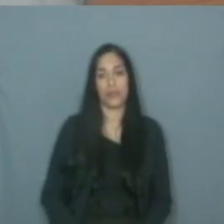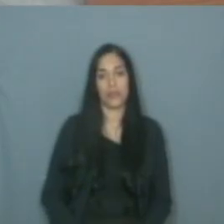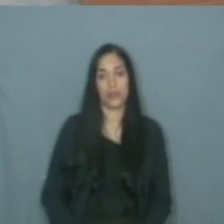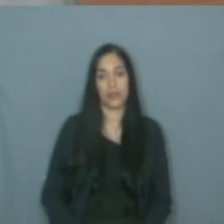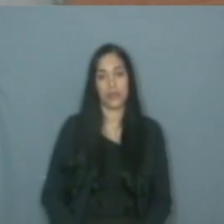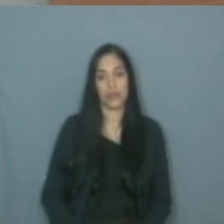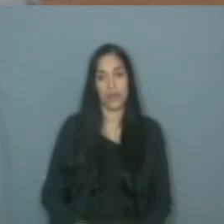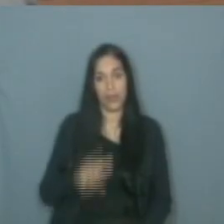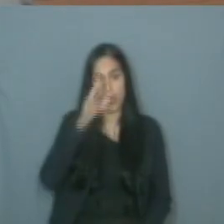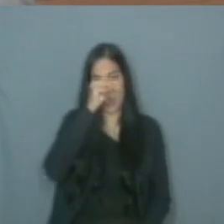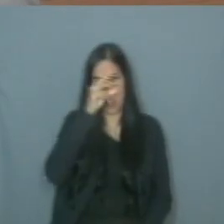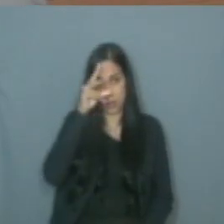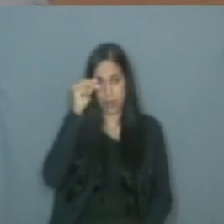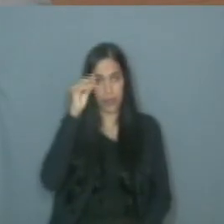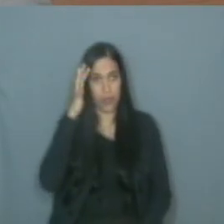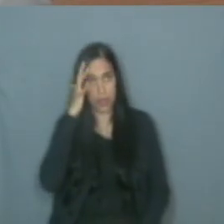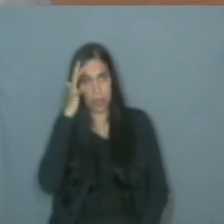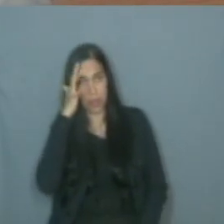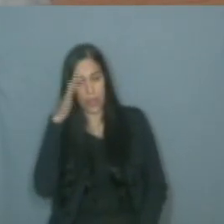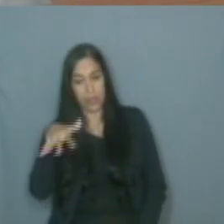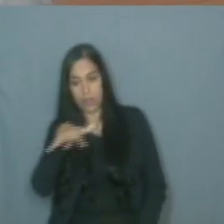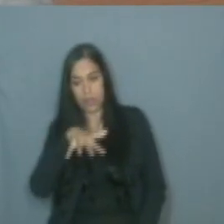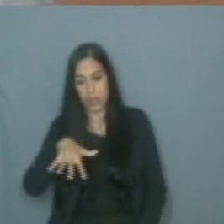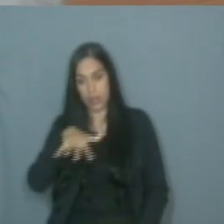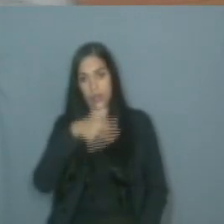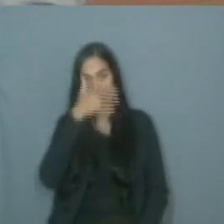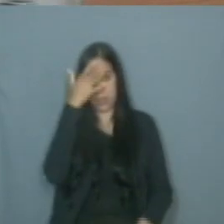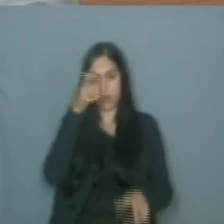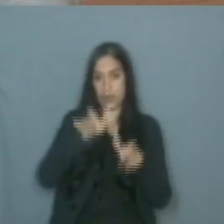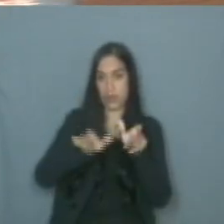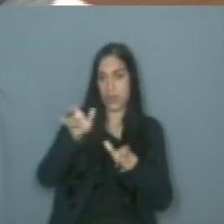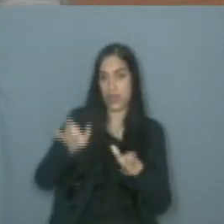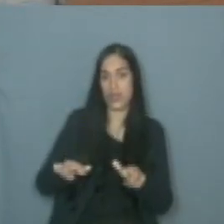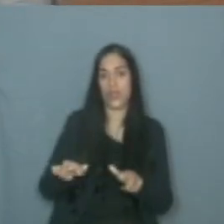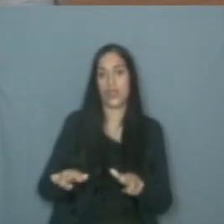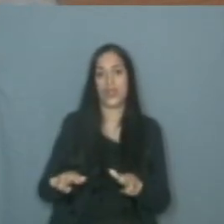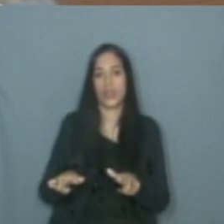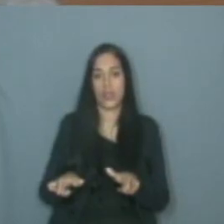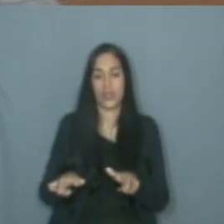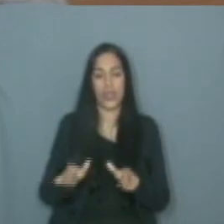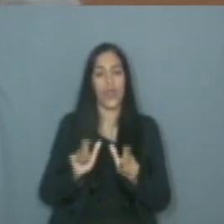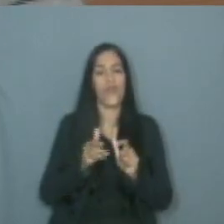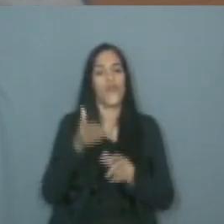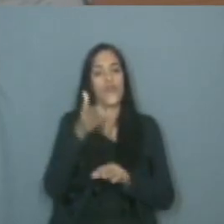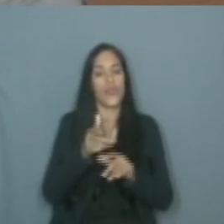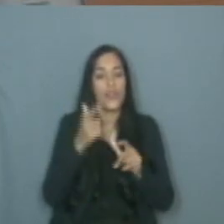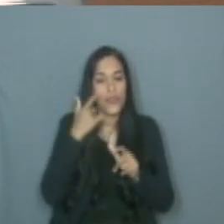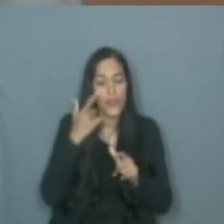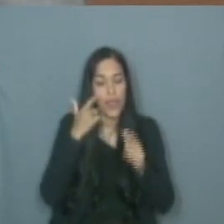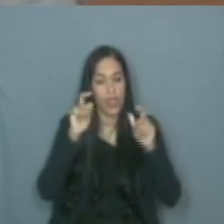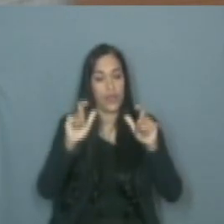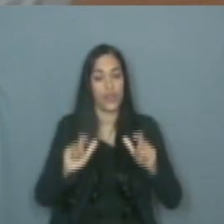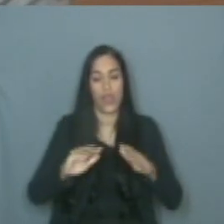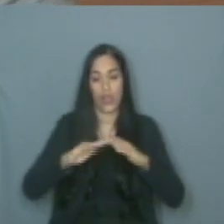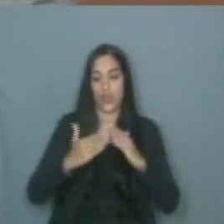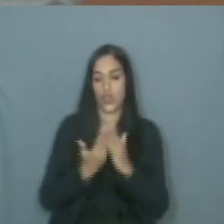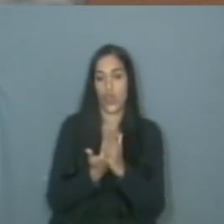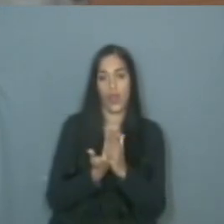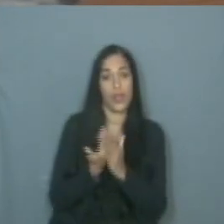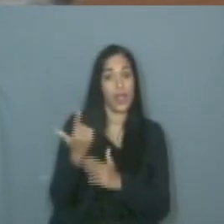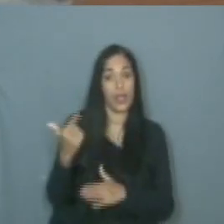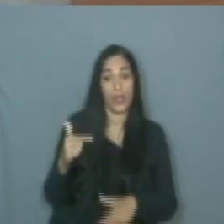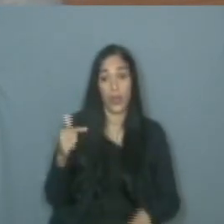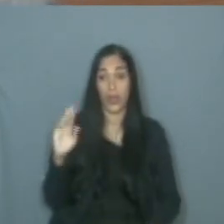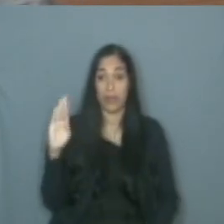Isso é uma prefeitura que pode dizer que pensa nas pessoas. Cheguei lá para ver onde vai ser a escola, tal, não sei o que, o terreno. Não tem um banheiro